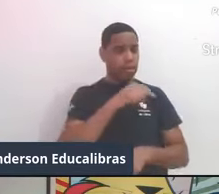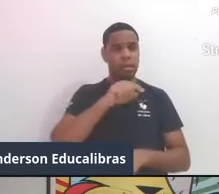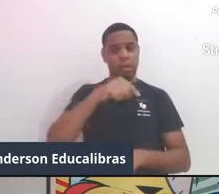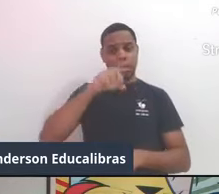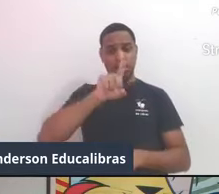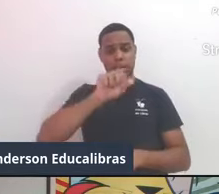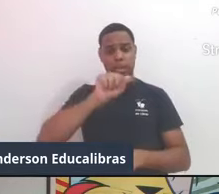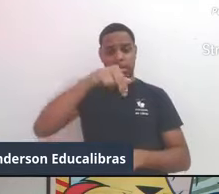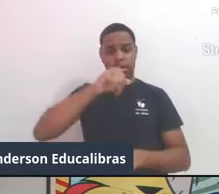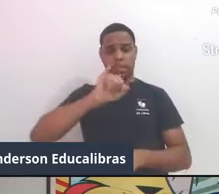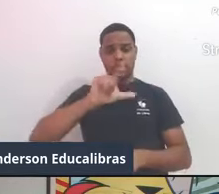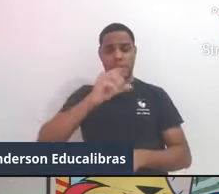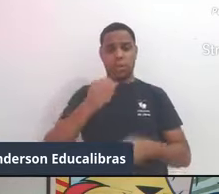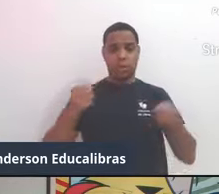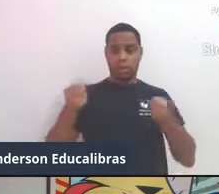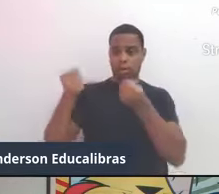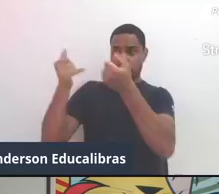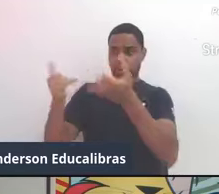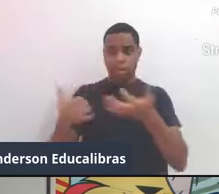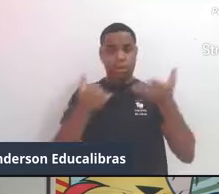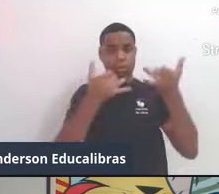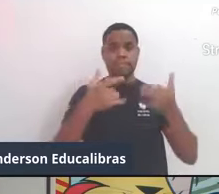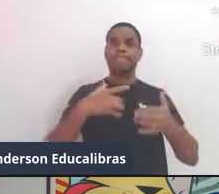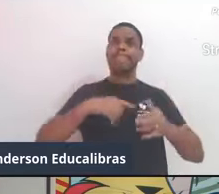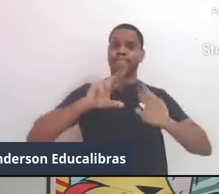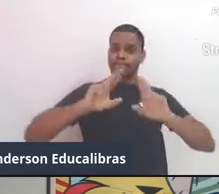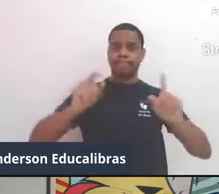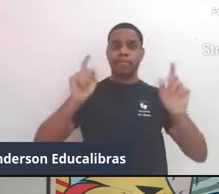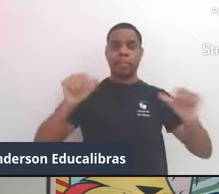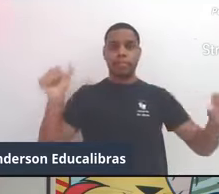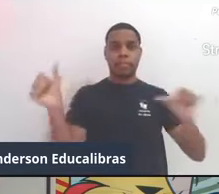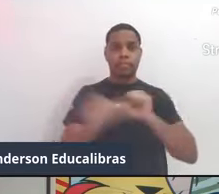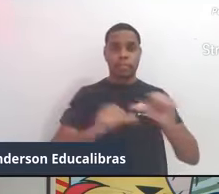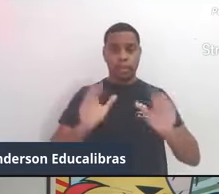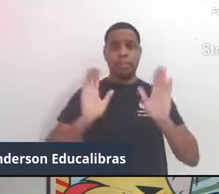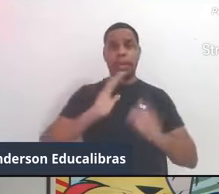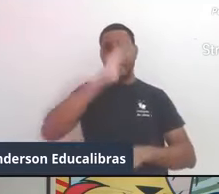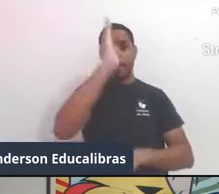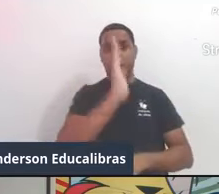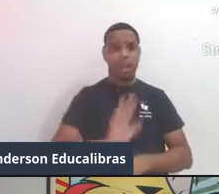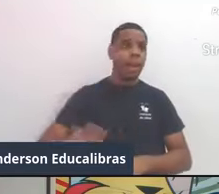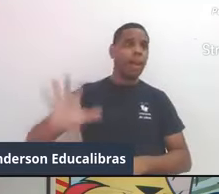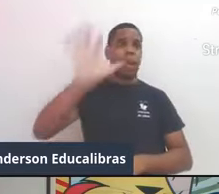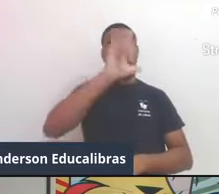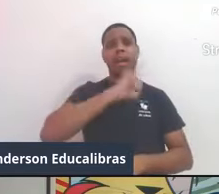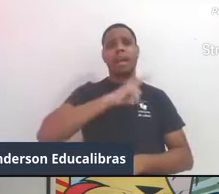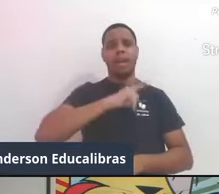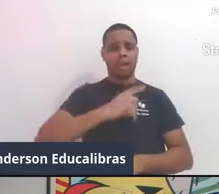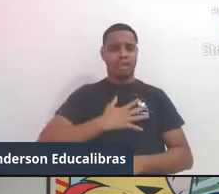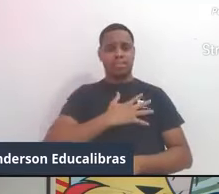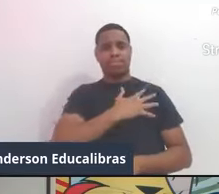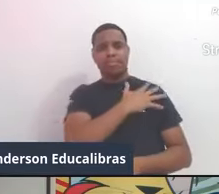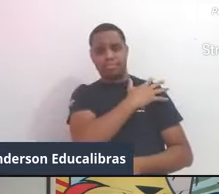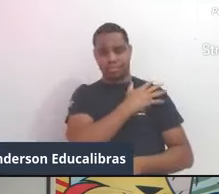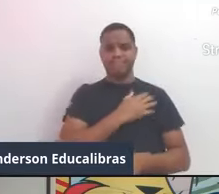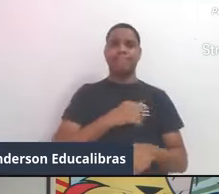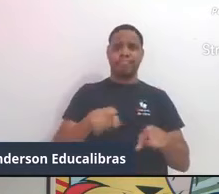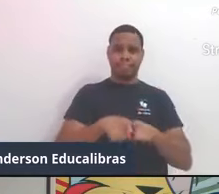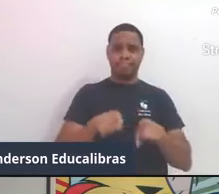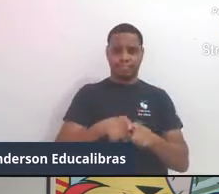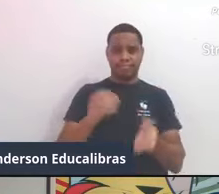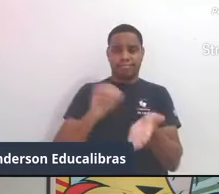para mudar esse quadro. Mas esse é um grande quadro ainda, muito preconceito, falta de investimentos